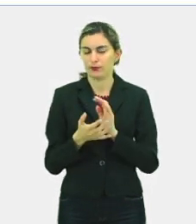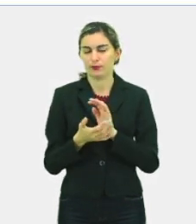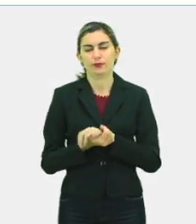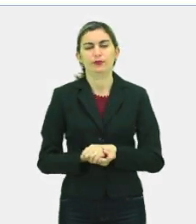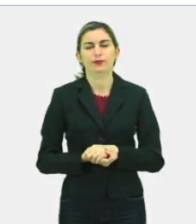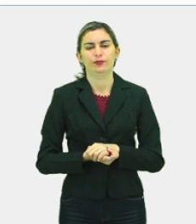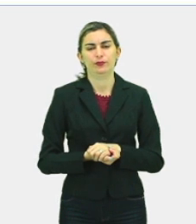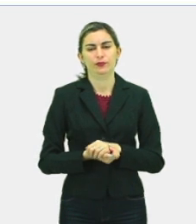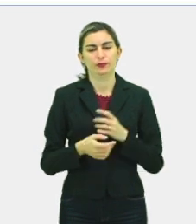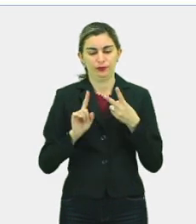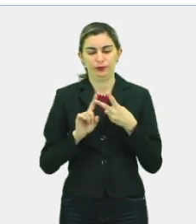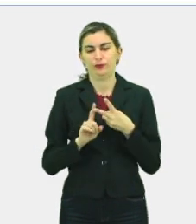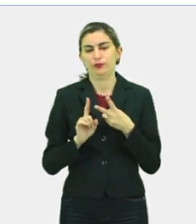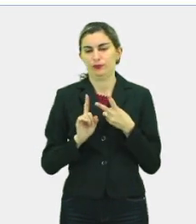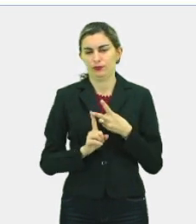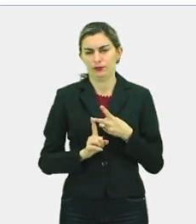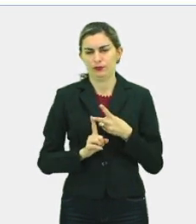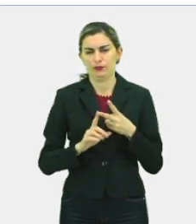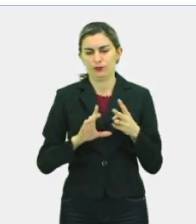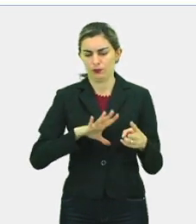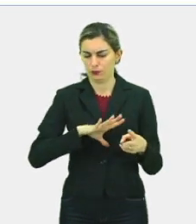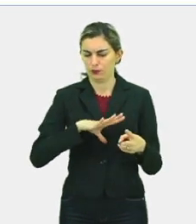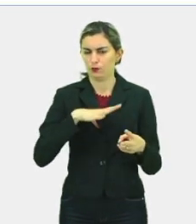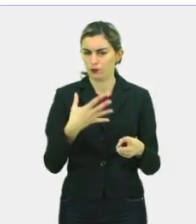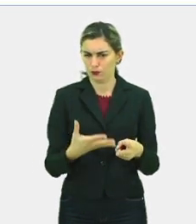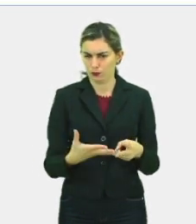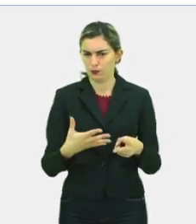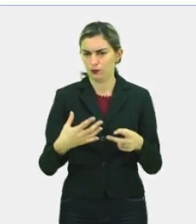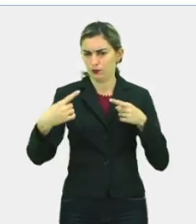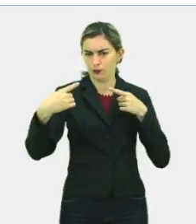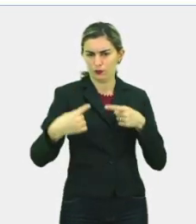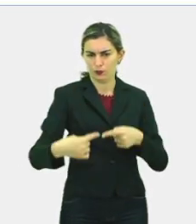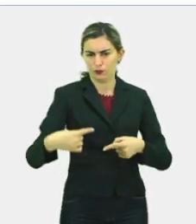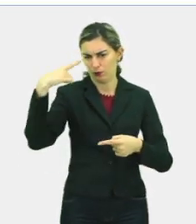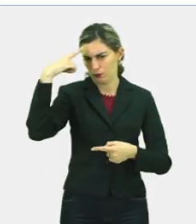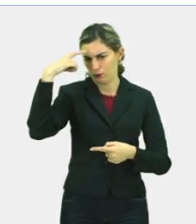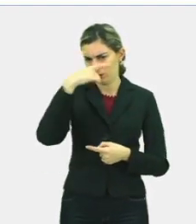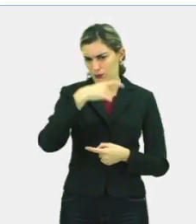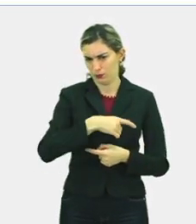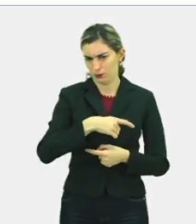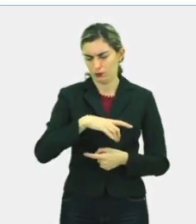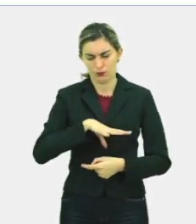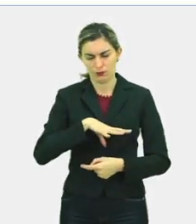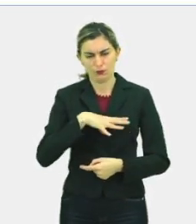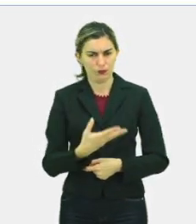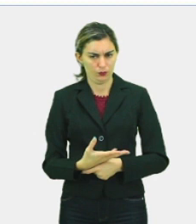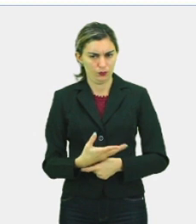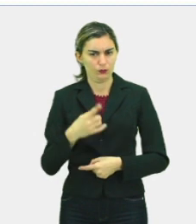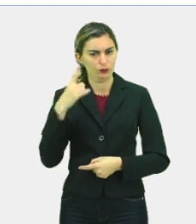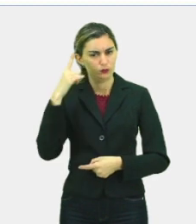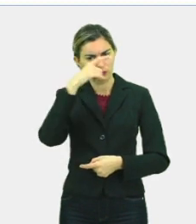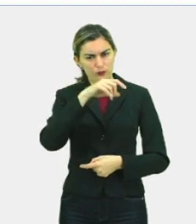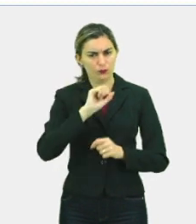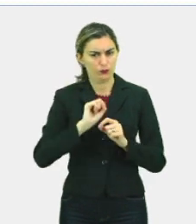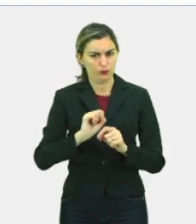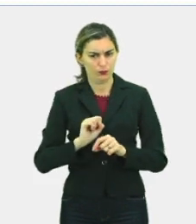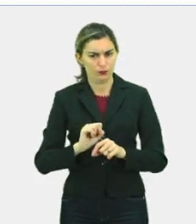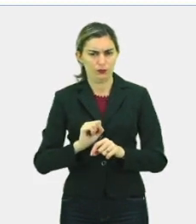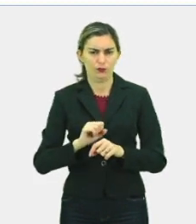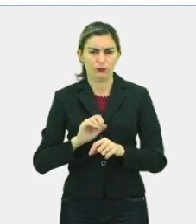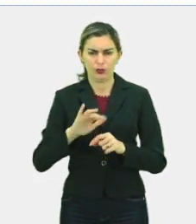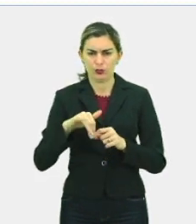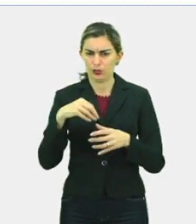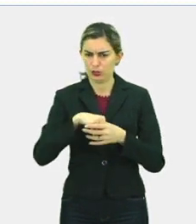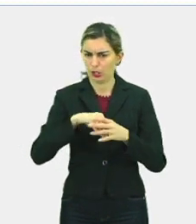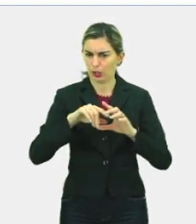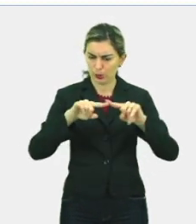né? Segundo, coragem para enfrentar as dificuldades com bravura. E essas dificuldades podem ser